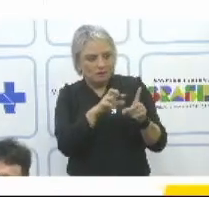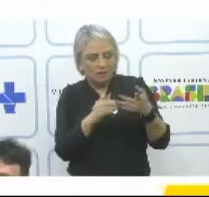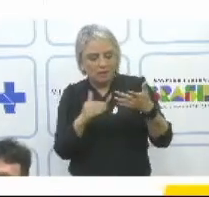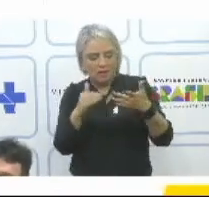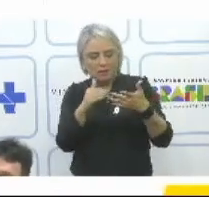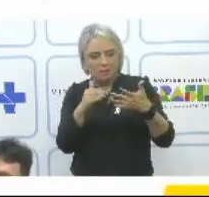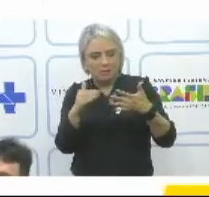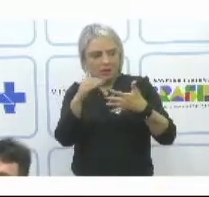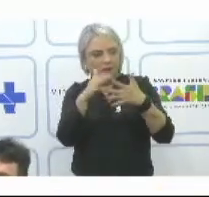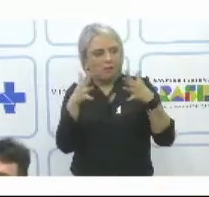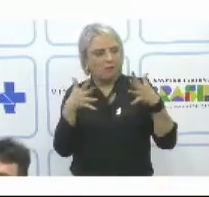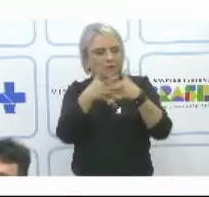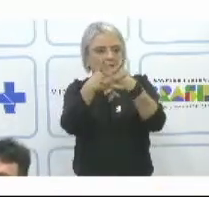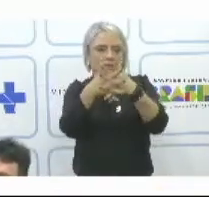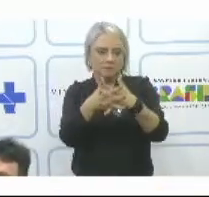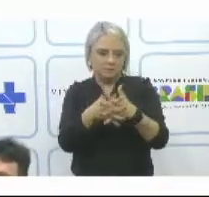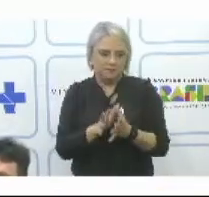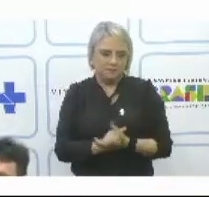alta complexidade.